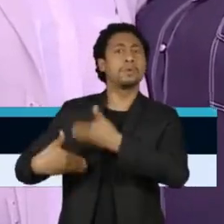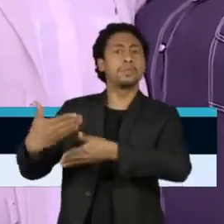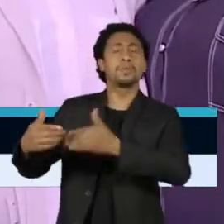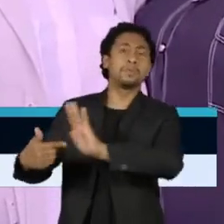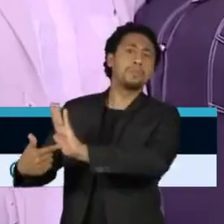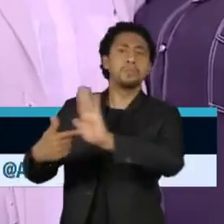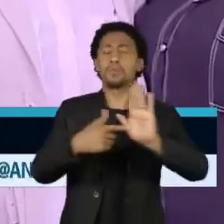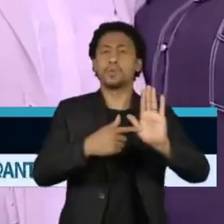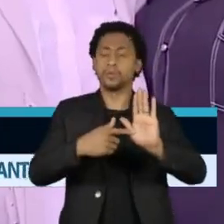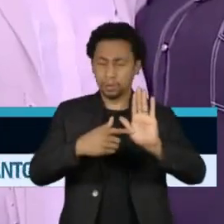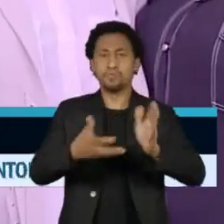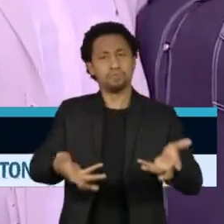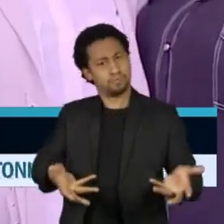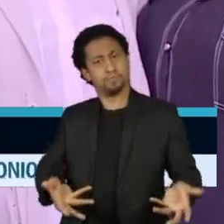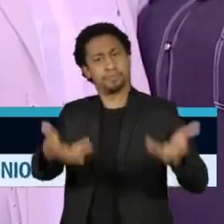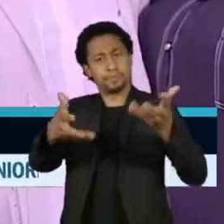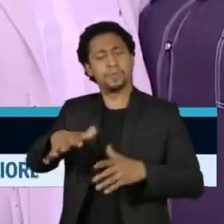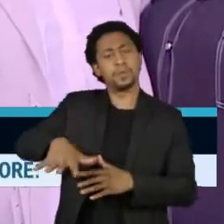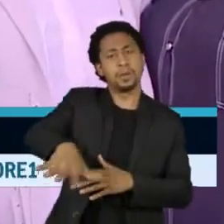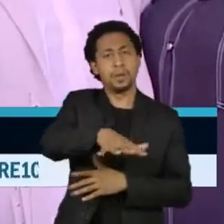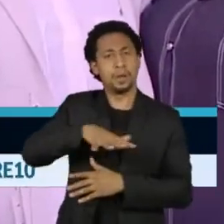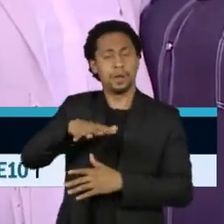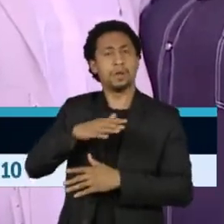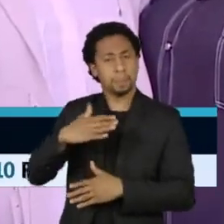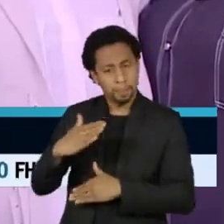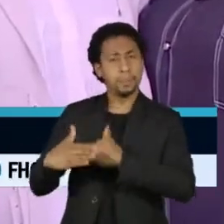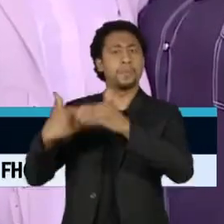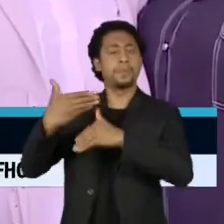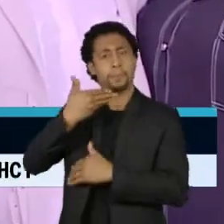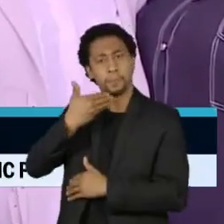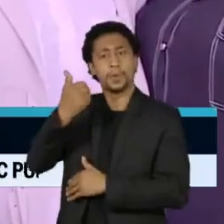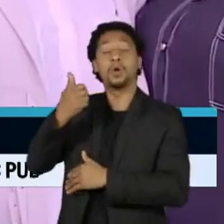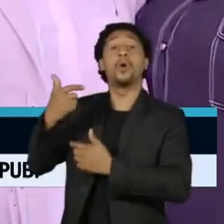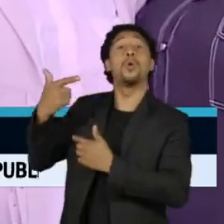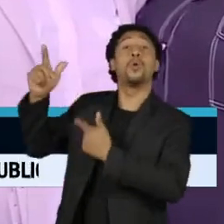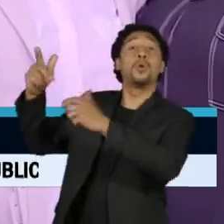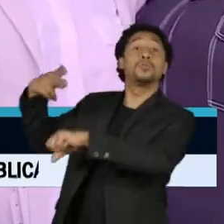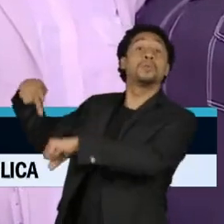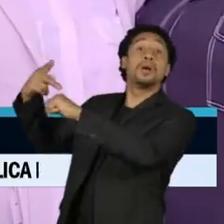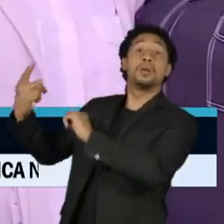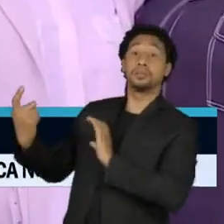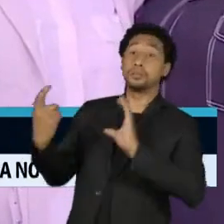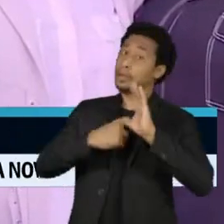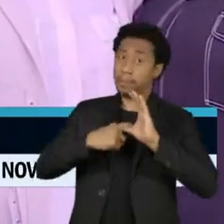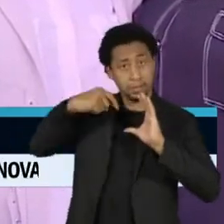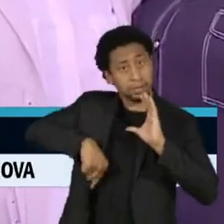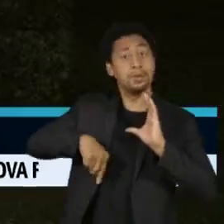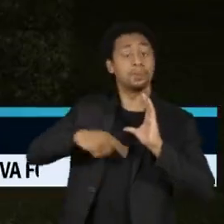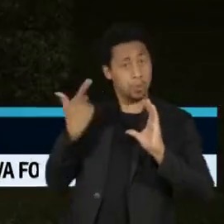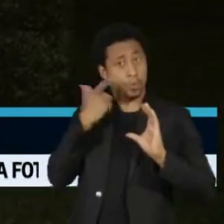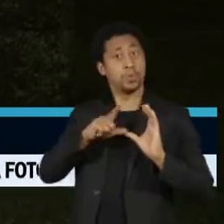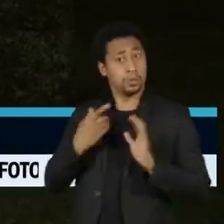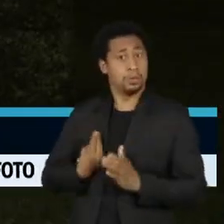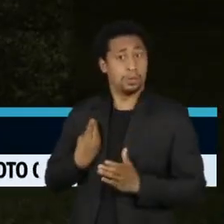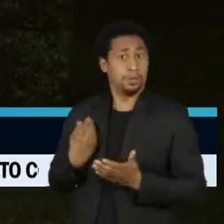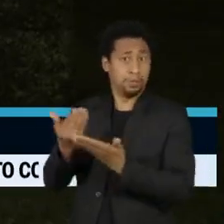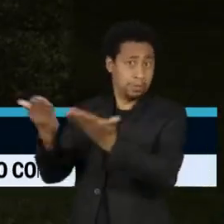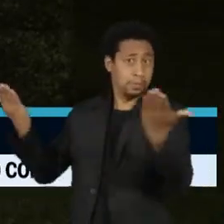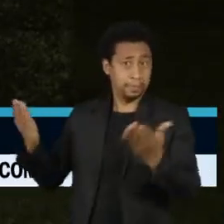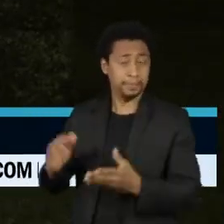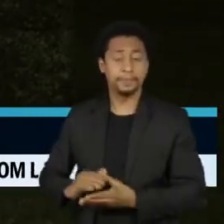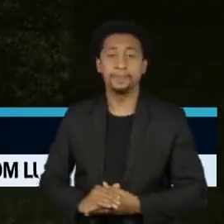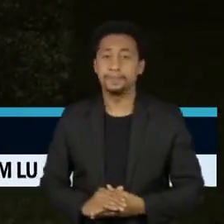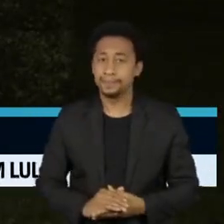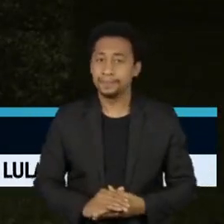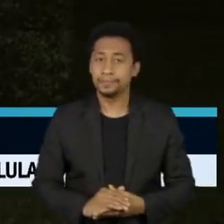num gigante dessa área. Cada vez mais outros países são dependentes de nós para sua própria sobrevivência. As recentes